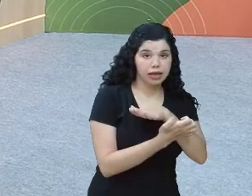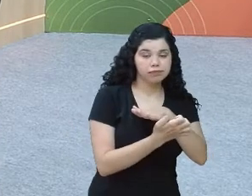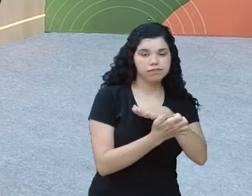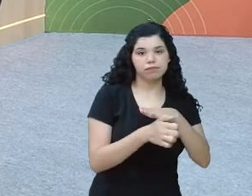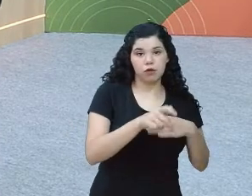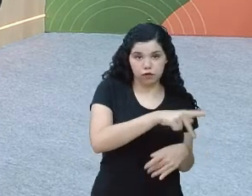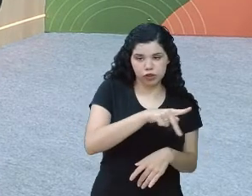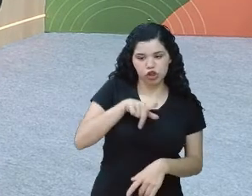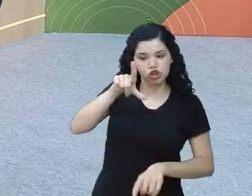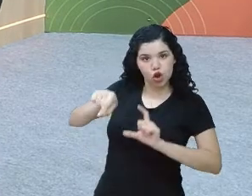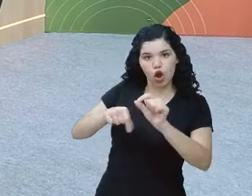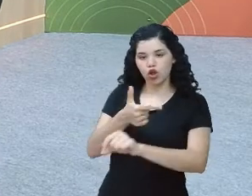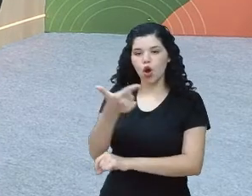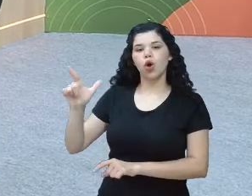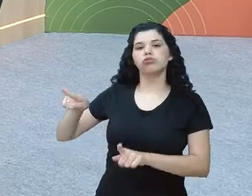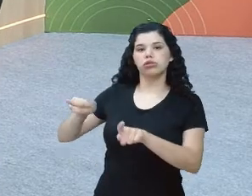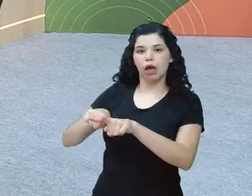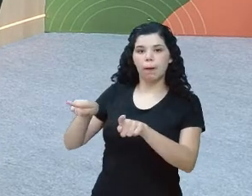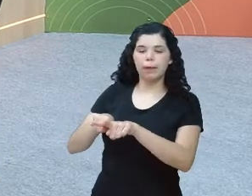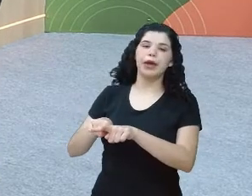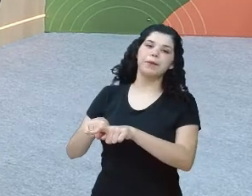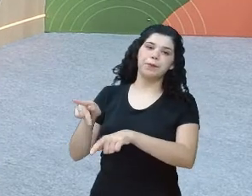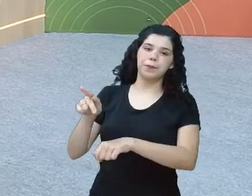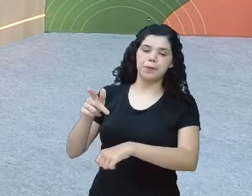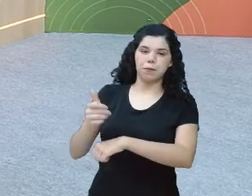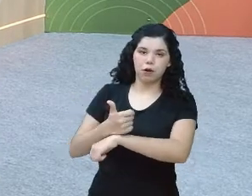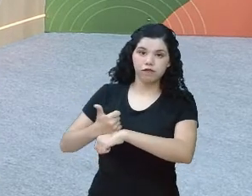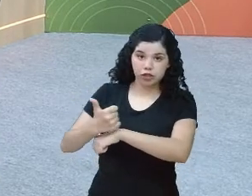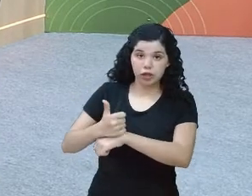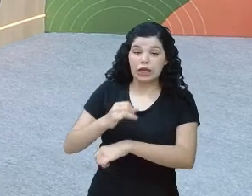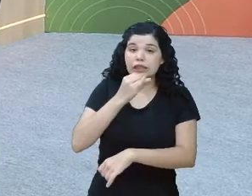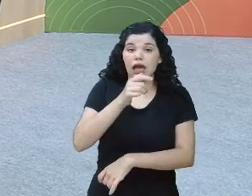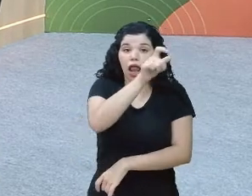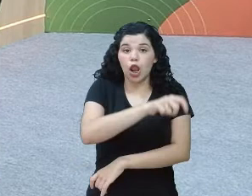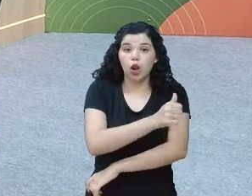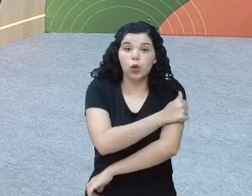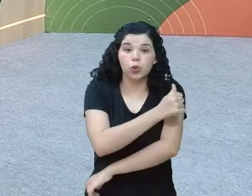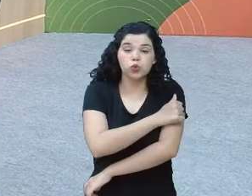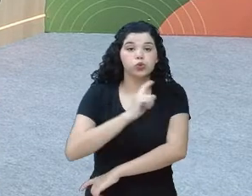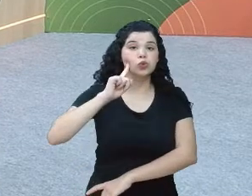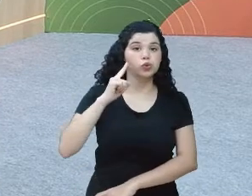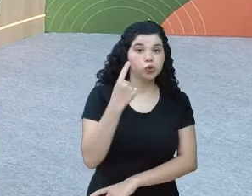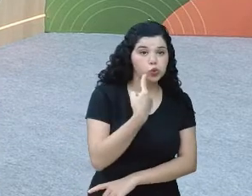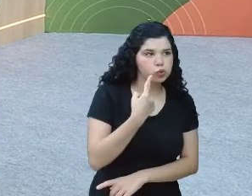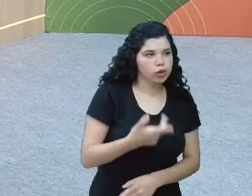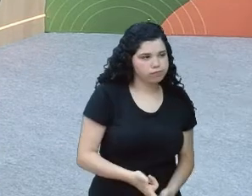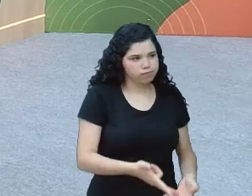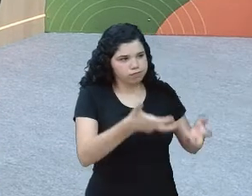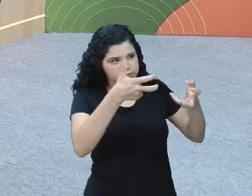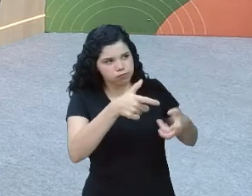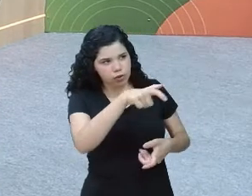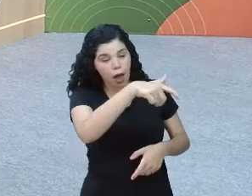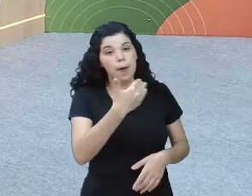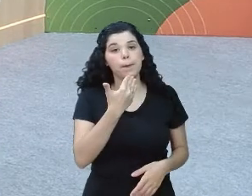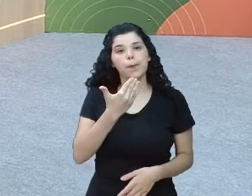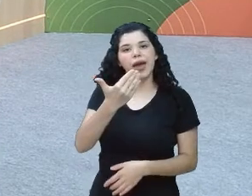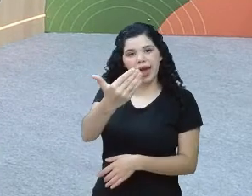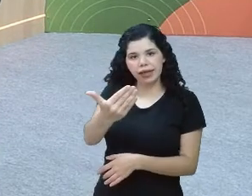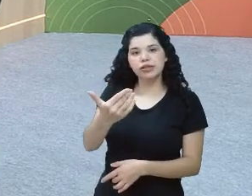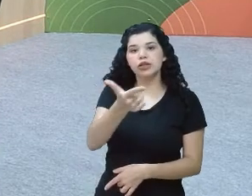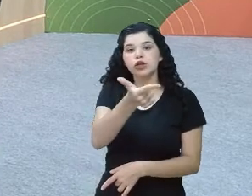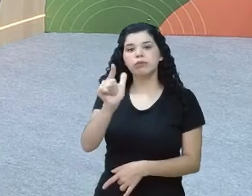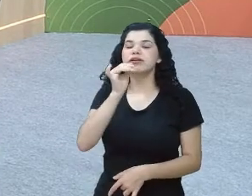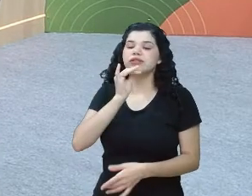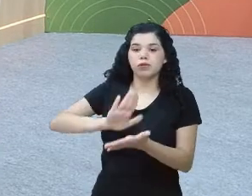profissionais. Se a escola tem um estudante surdo, então o professor do AEE ele identifica esse estudante e ele solicita